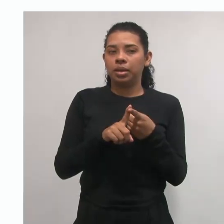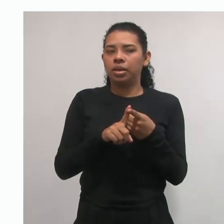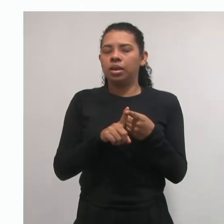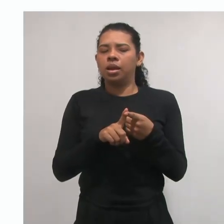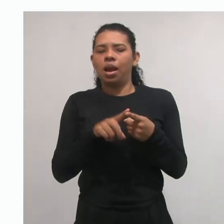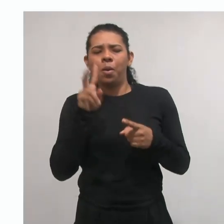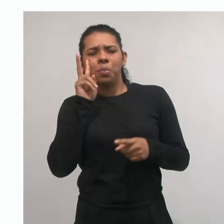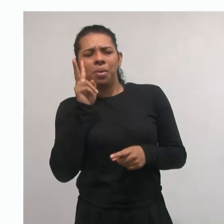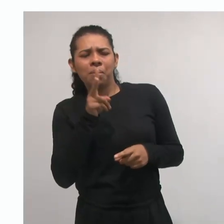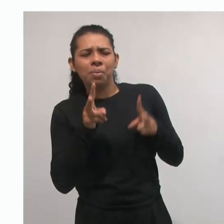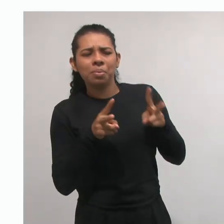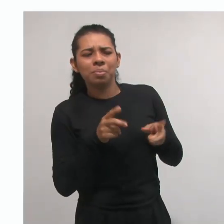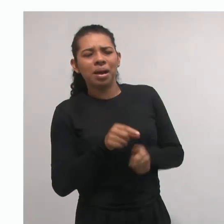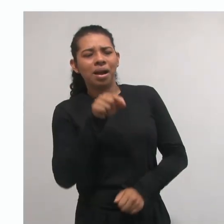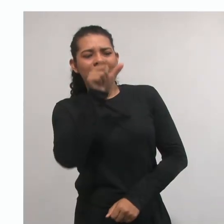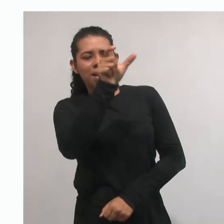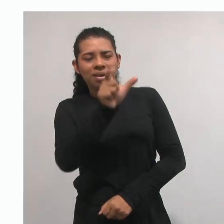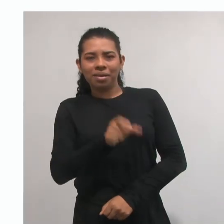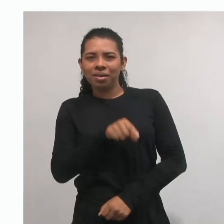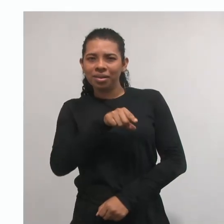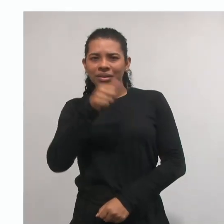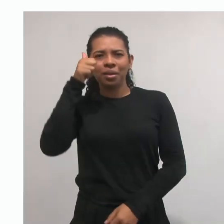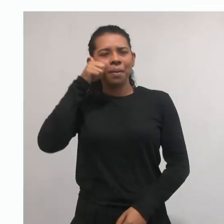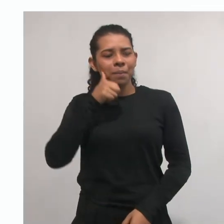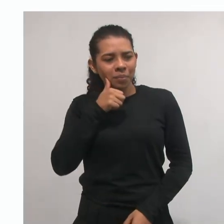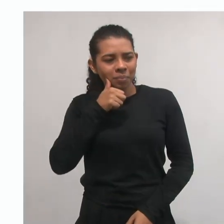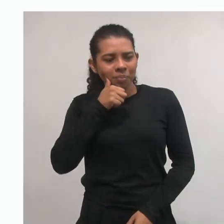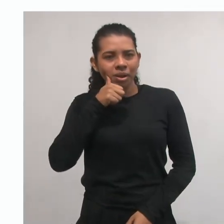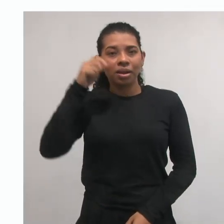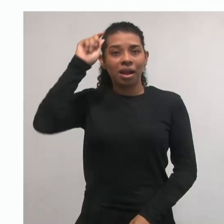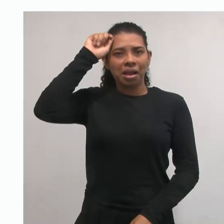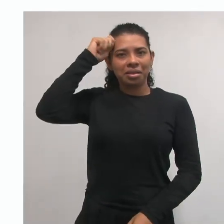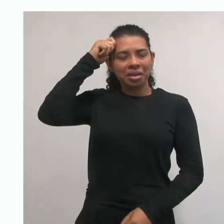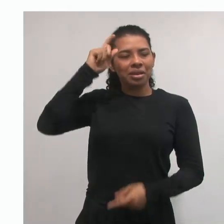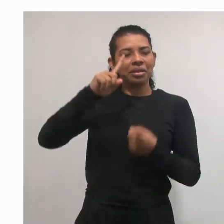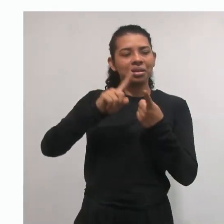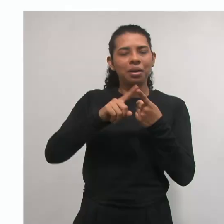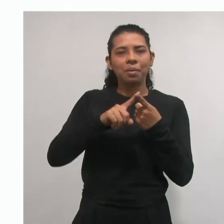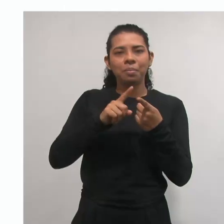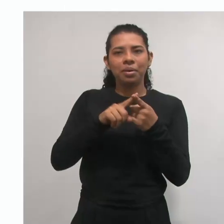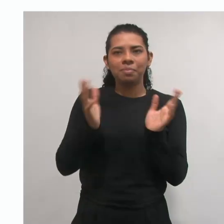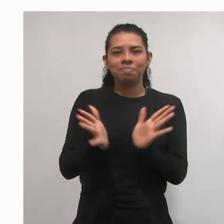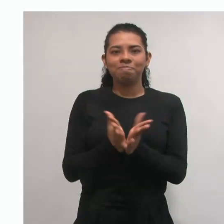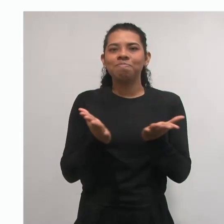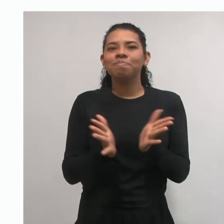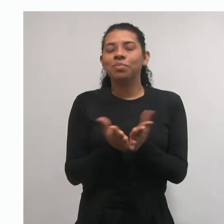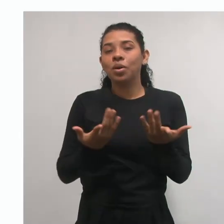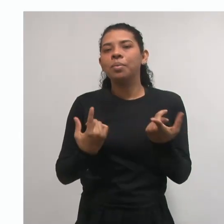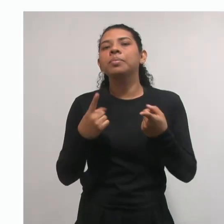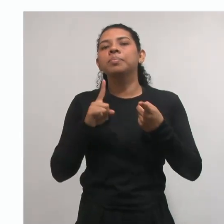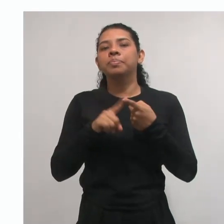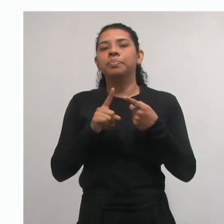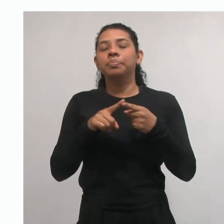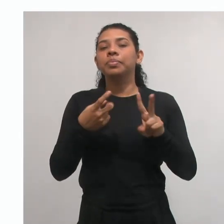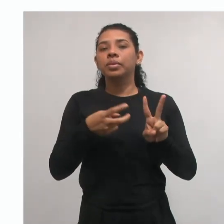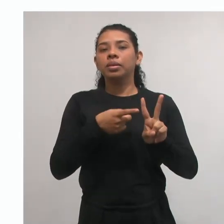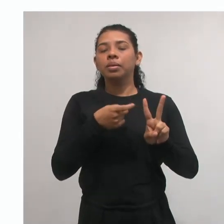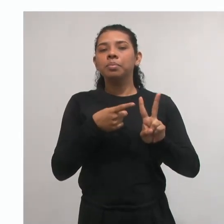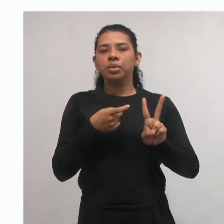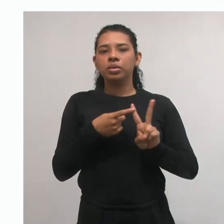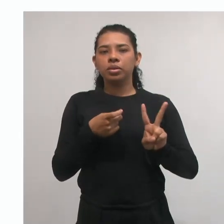ser mulher, ela é negra, ela é pobre, ela é indígena, então ela tem outros elementos que